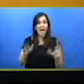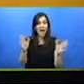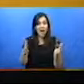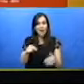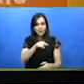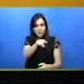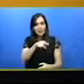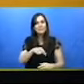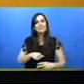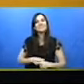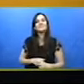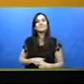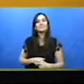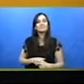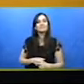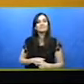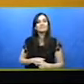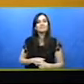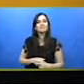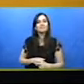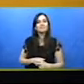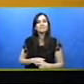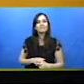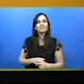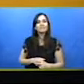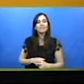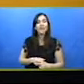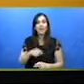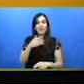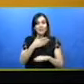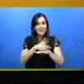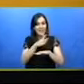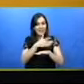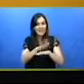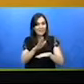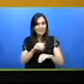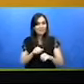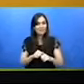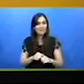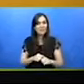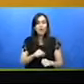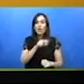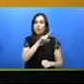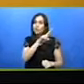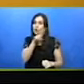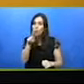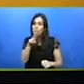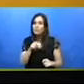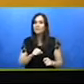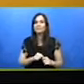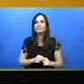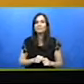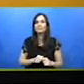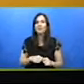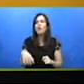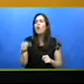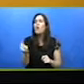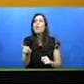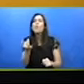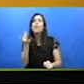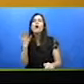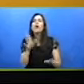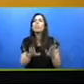Agora é a sua vez, é a vez da tarefa. Nome, pesquise quanto